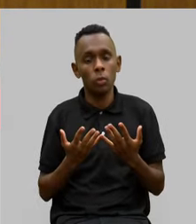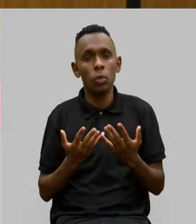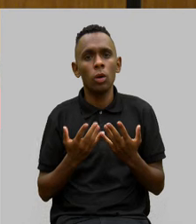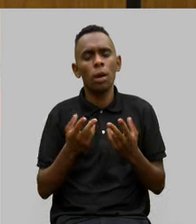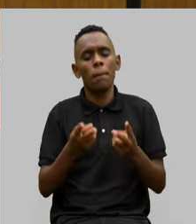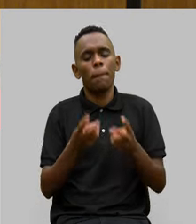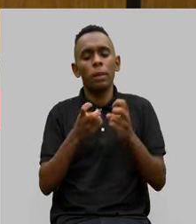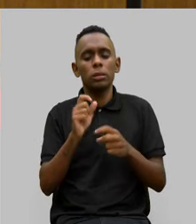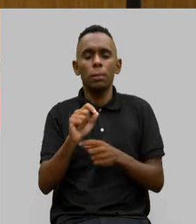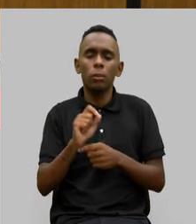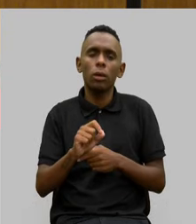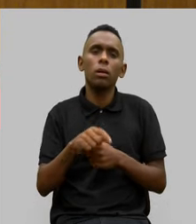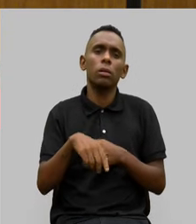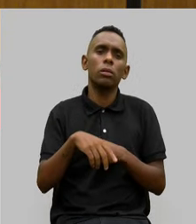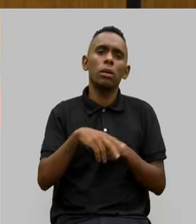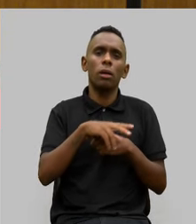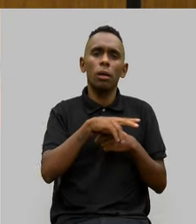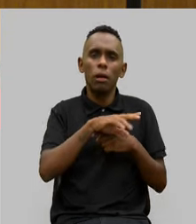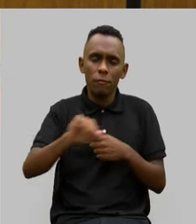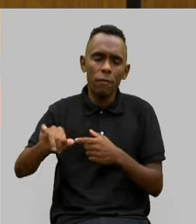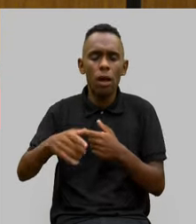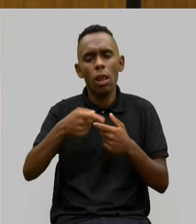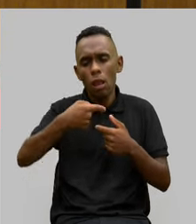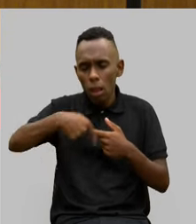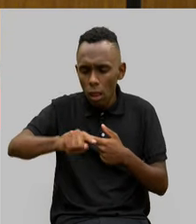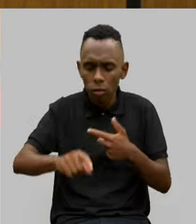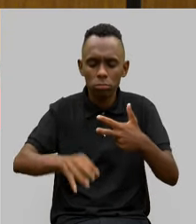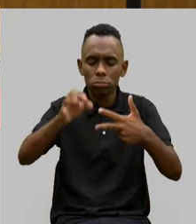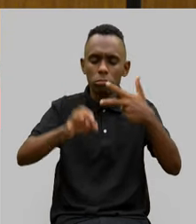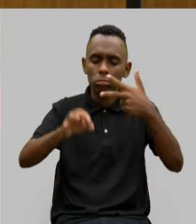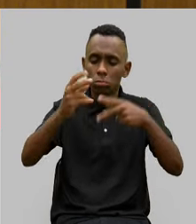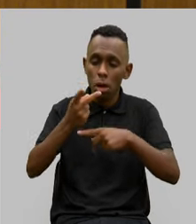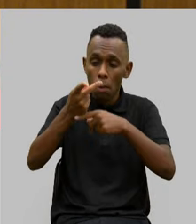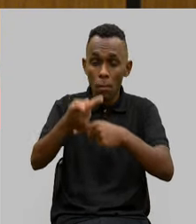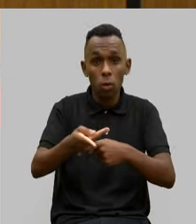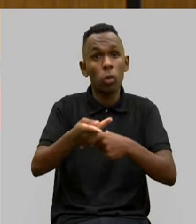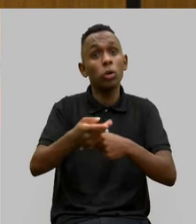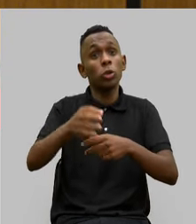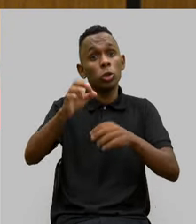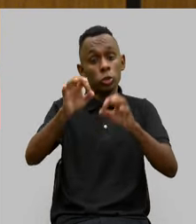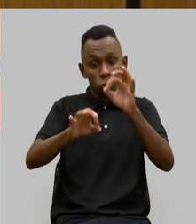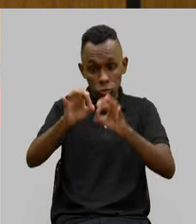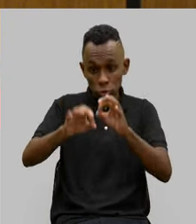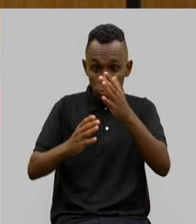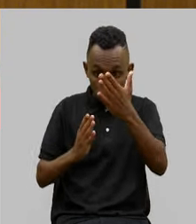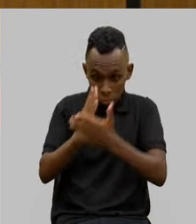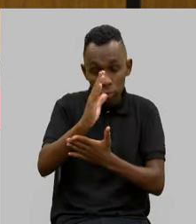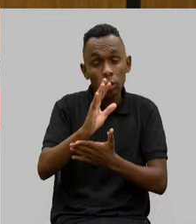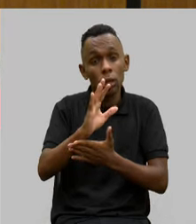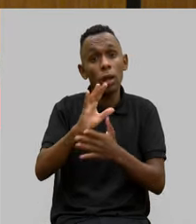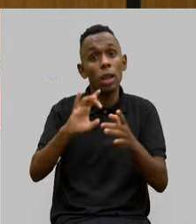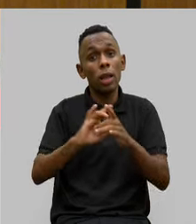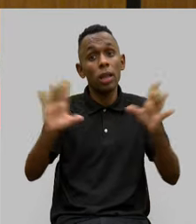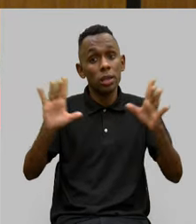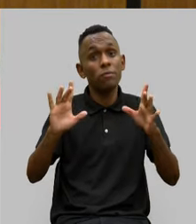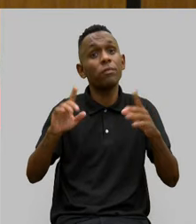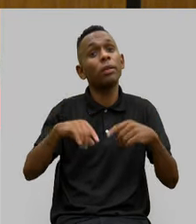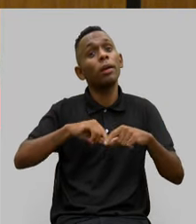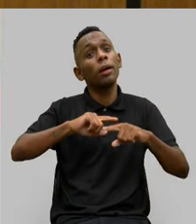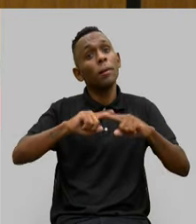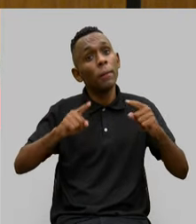observa é que quando você vai até o judiciário e esse judiciário ele lhe concede uma autorização ainda assim o judiciário